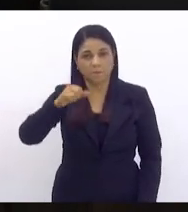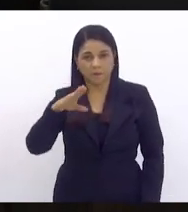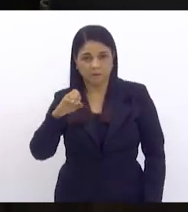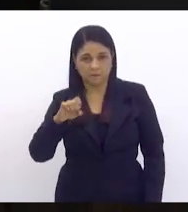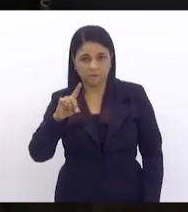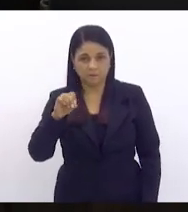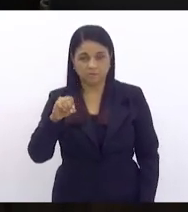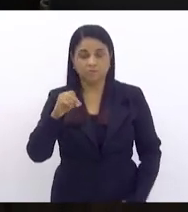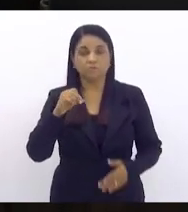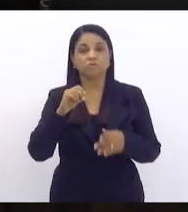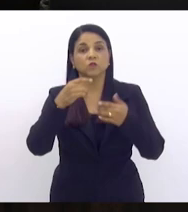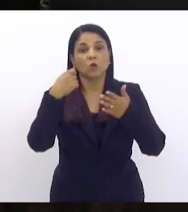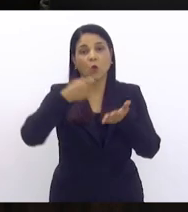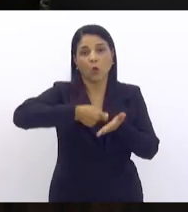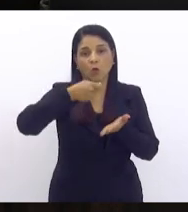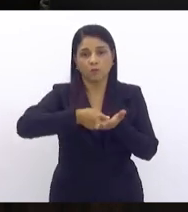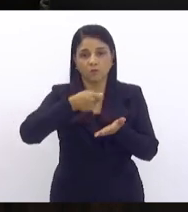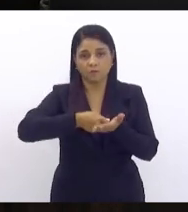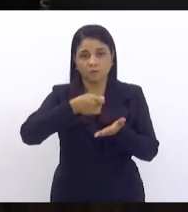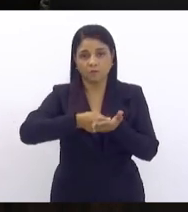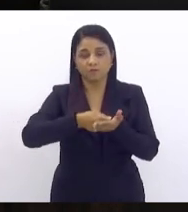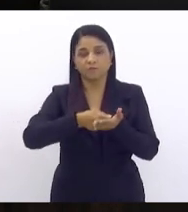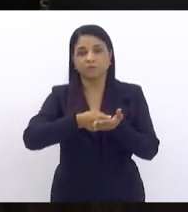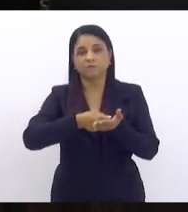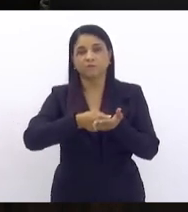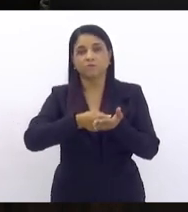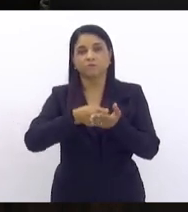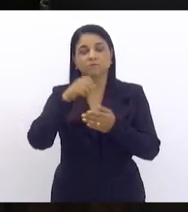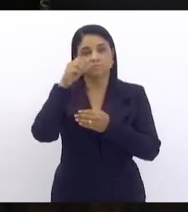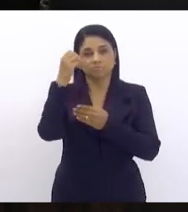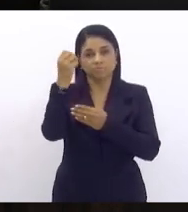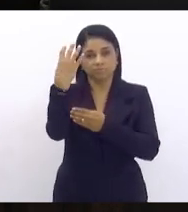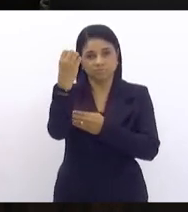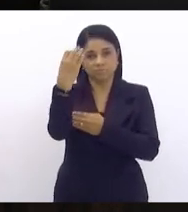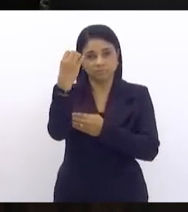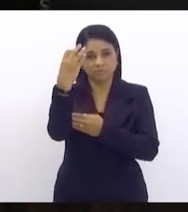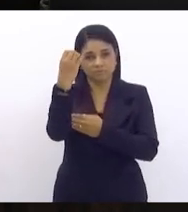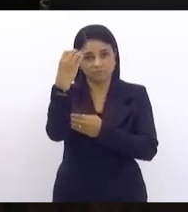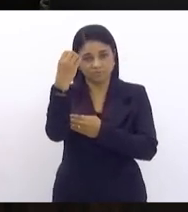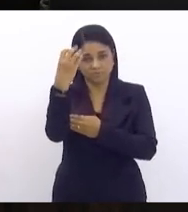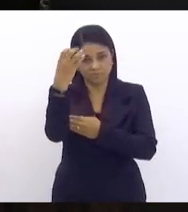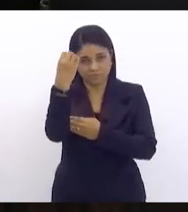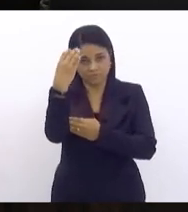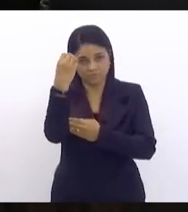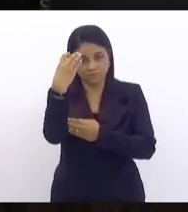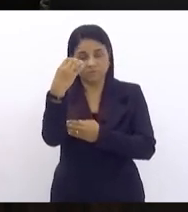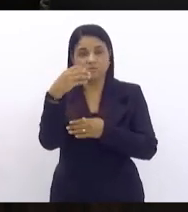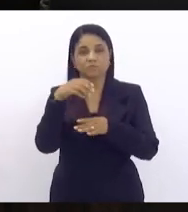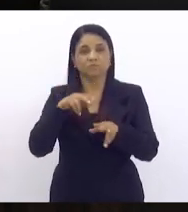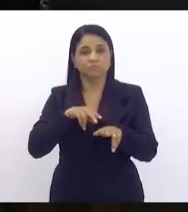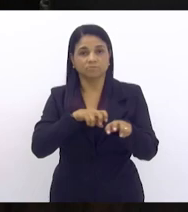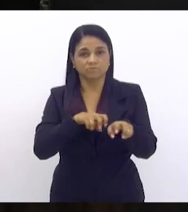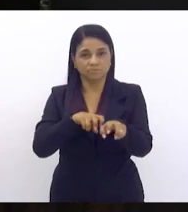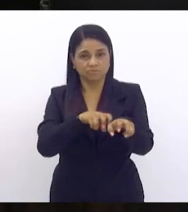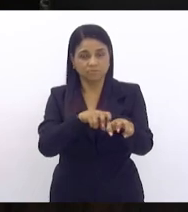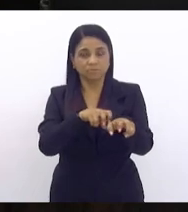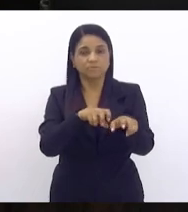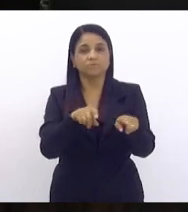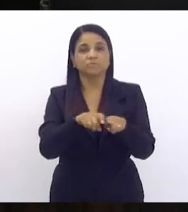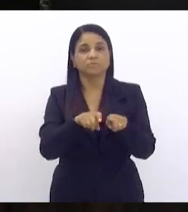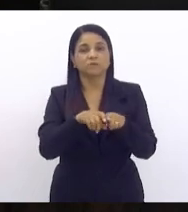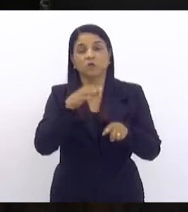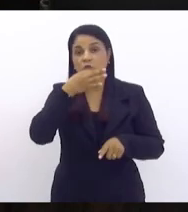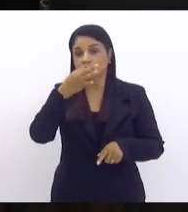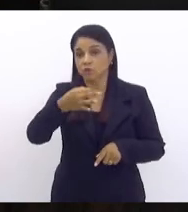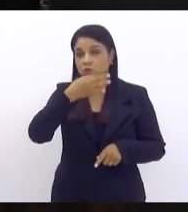que dispõe sobre obrigatoriedades de operador de sinalização ou sinaleiro e de dispositivos de sinalização sonora